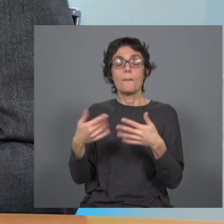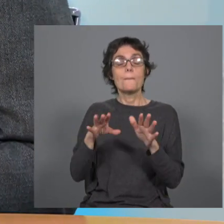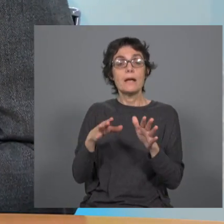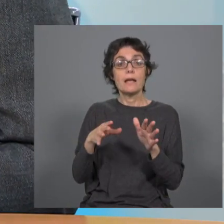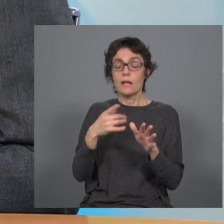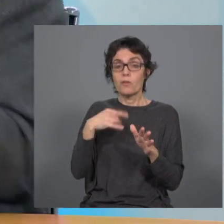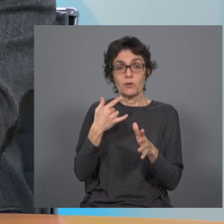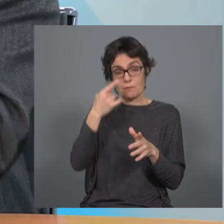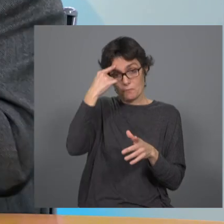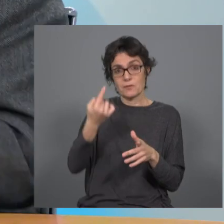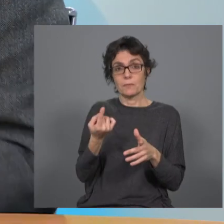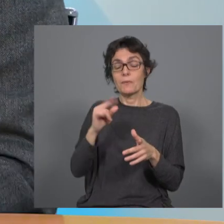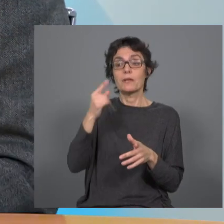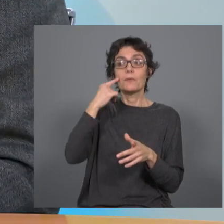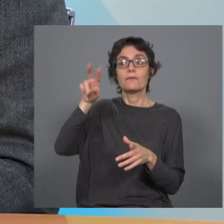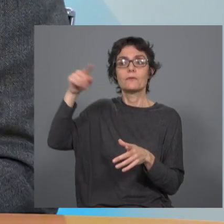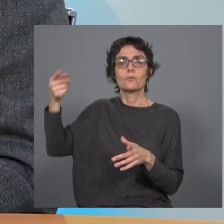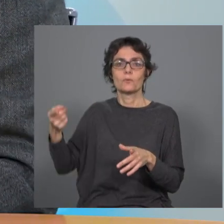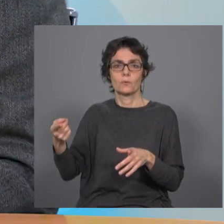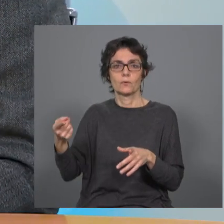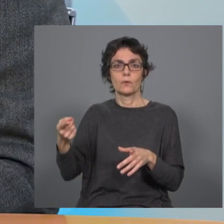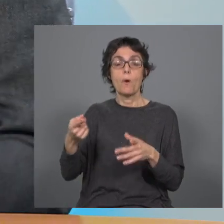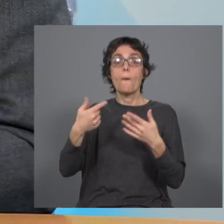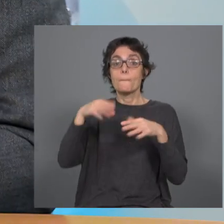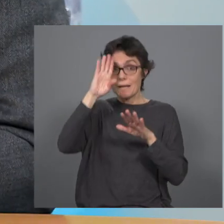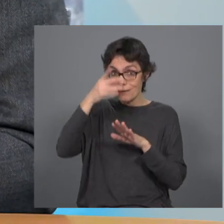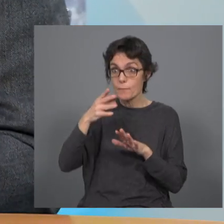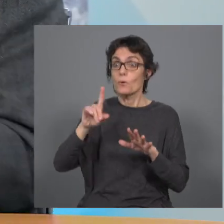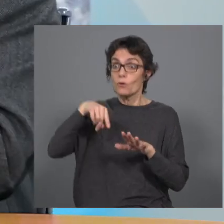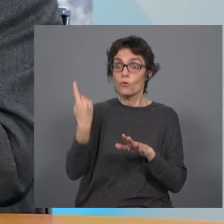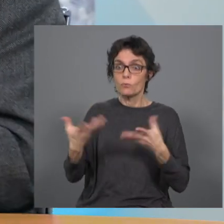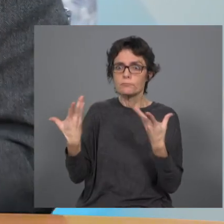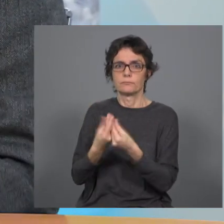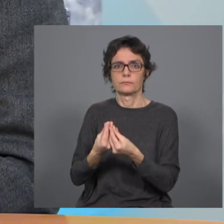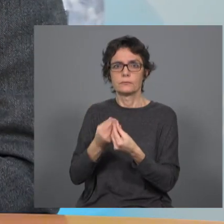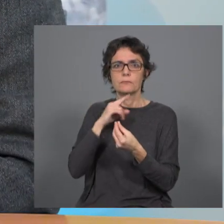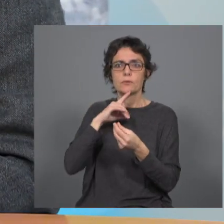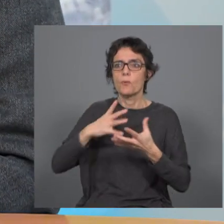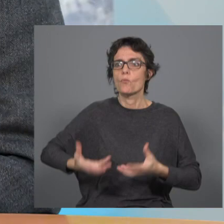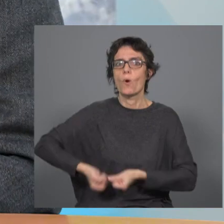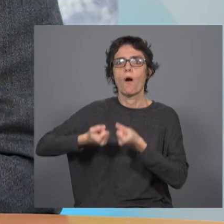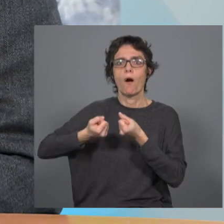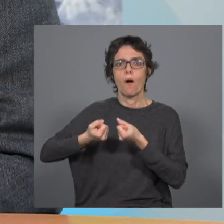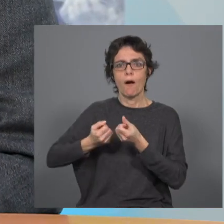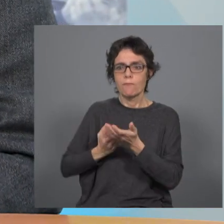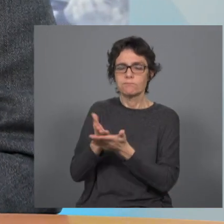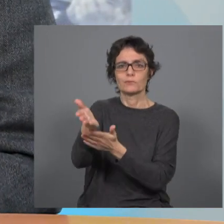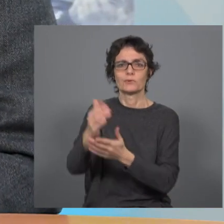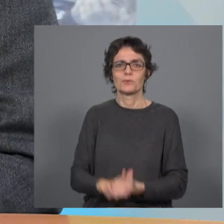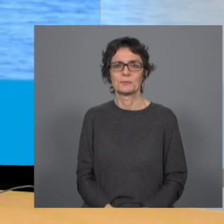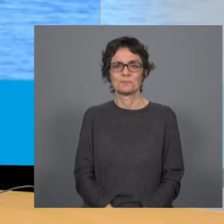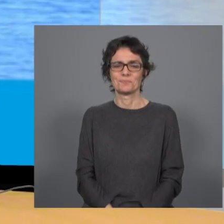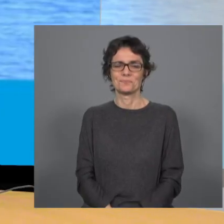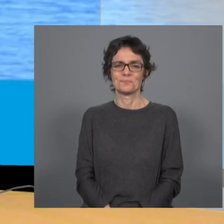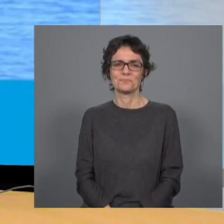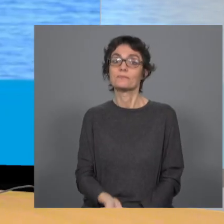fragilidade como saída para lá dela, ou seja, neste sentido também um testemunho da esperança. Muito bem, Padre Alexandre Paulo,